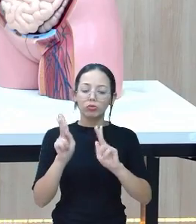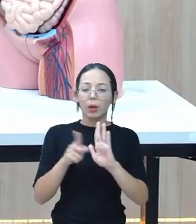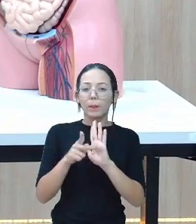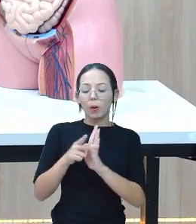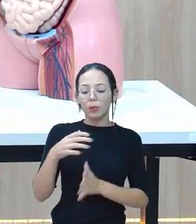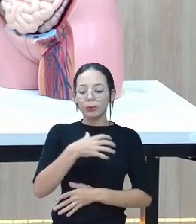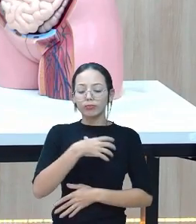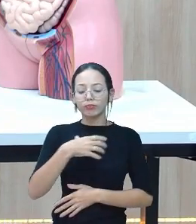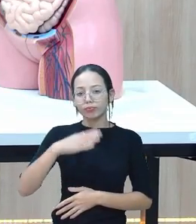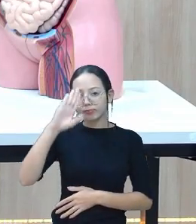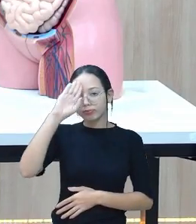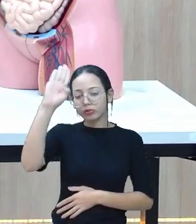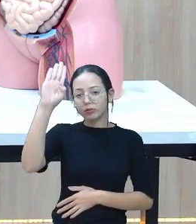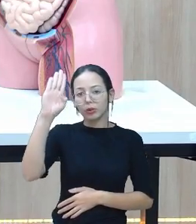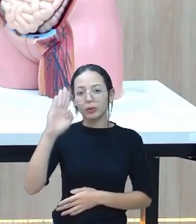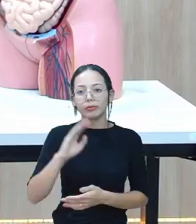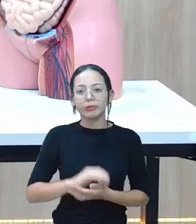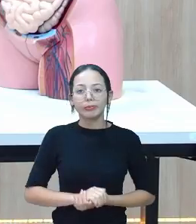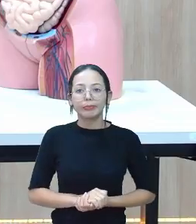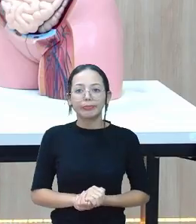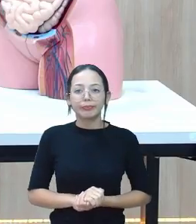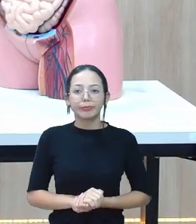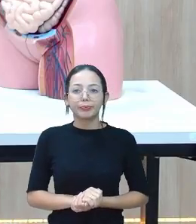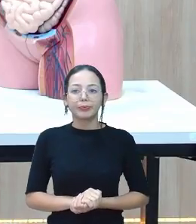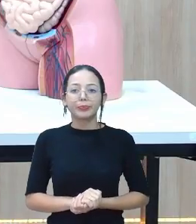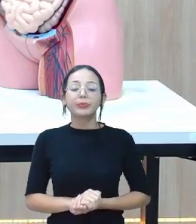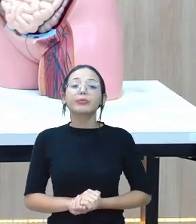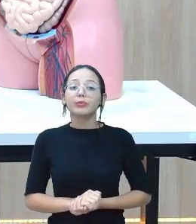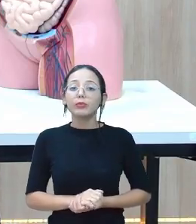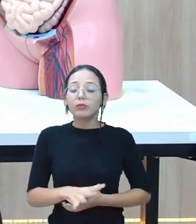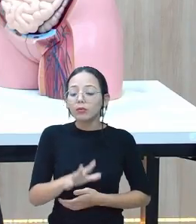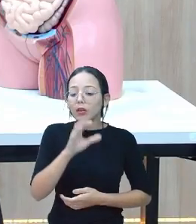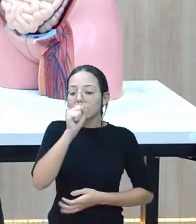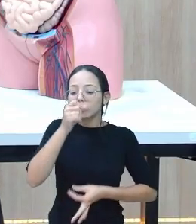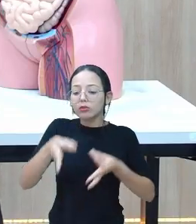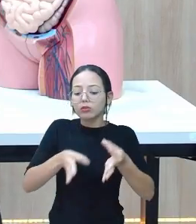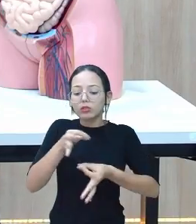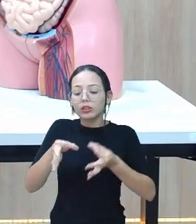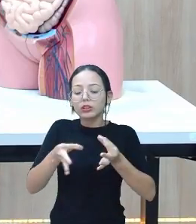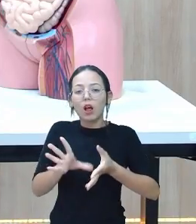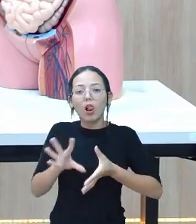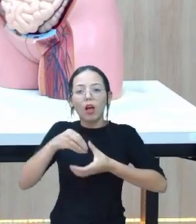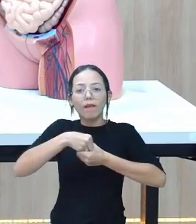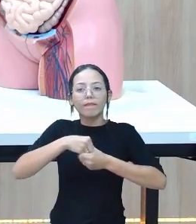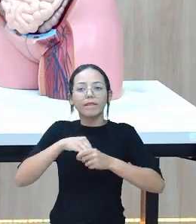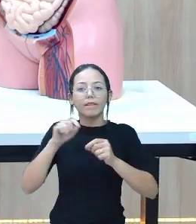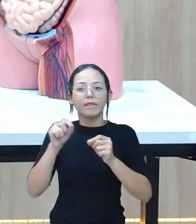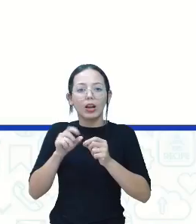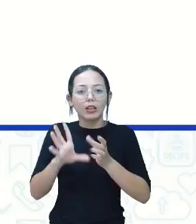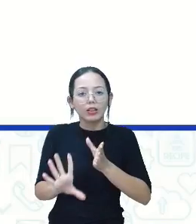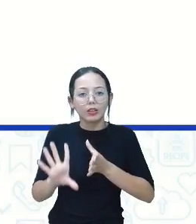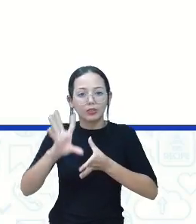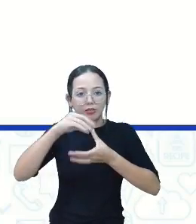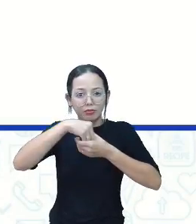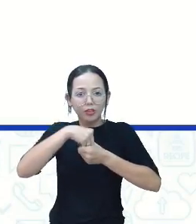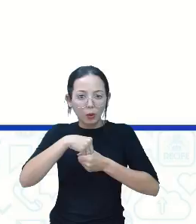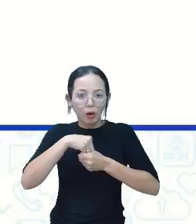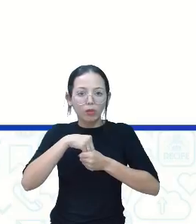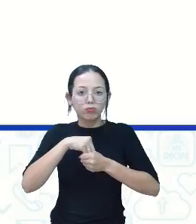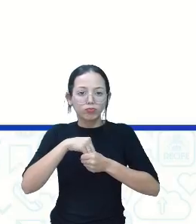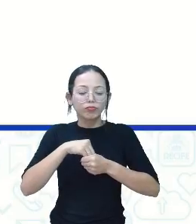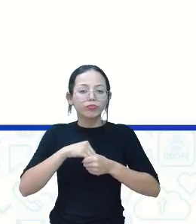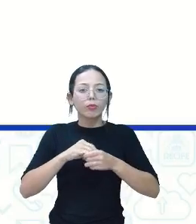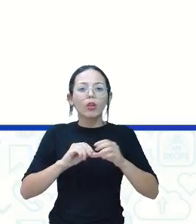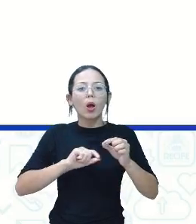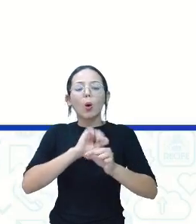órgão principal. A respiração celular, ela é realizada no interior das células e